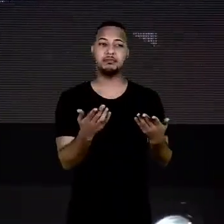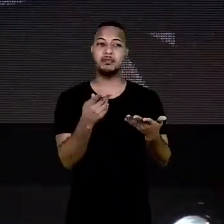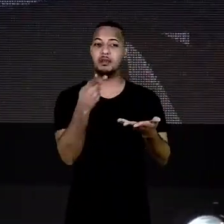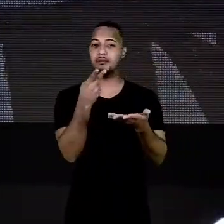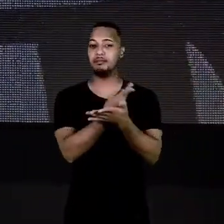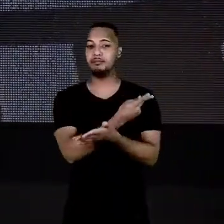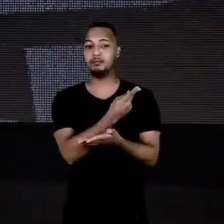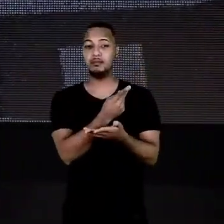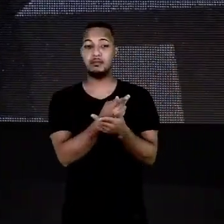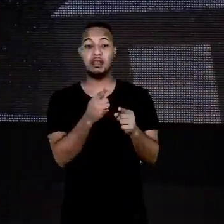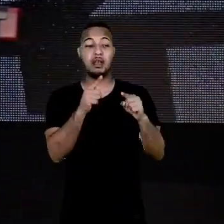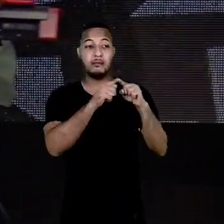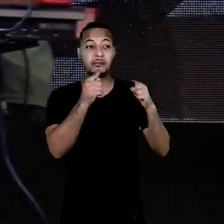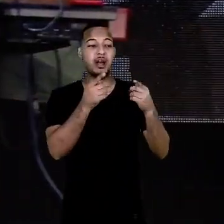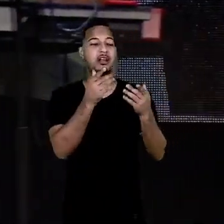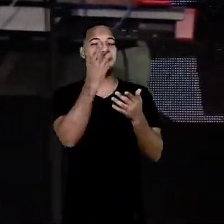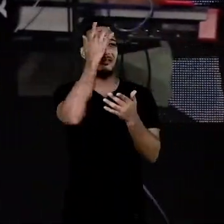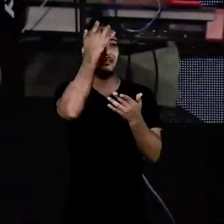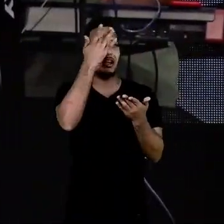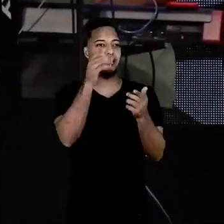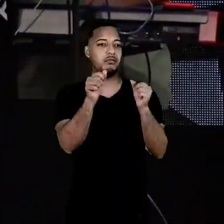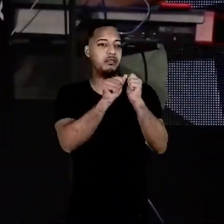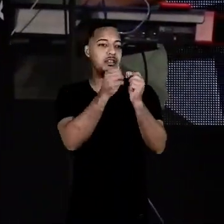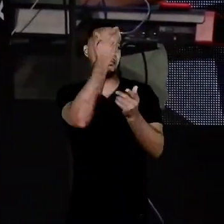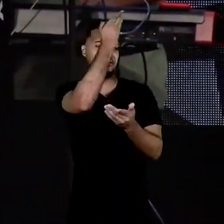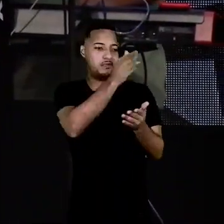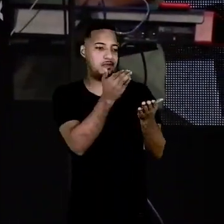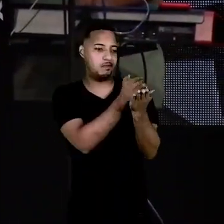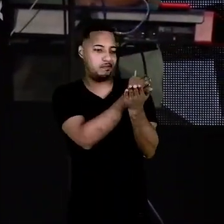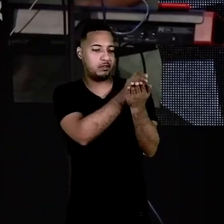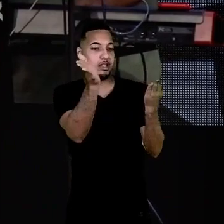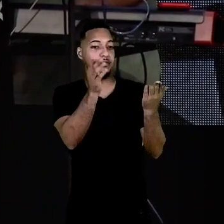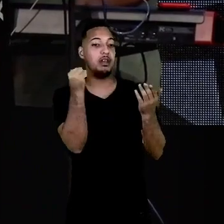É mais fácil ele tirar você daqui do que você trazer ele.